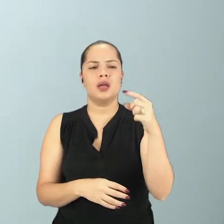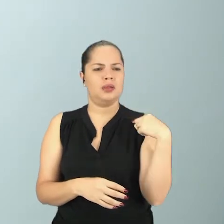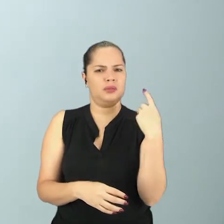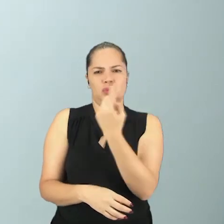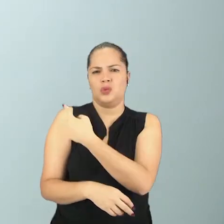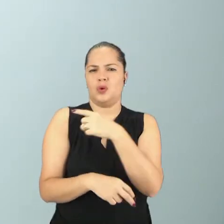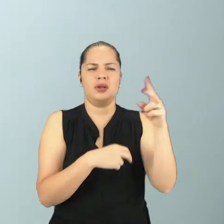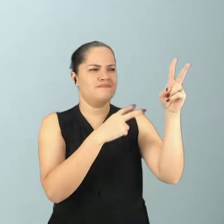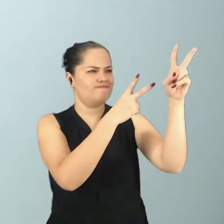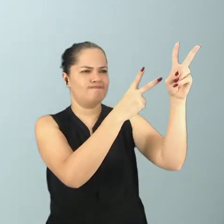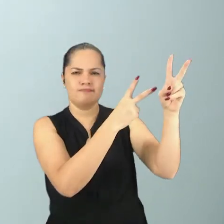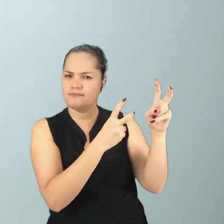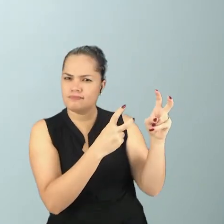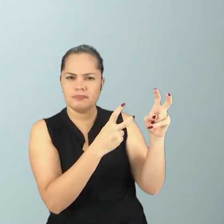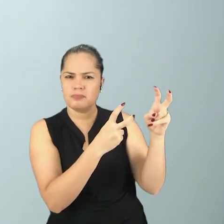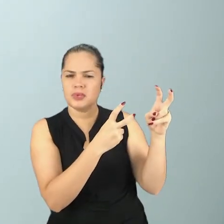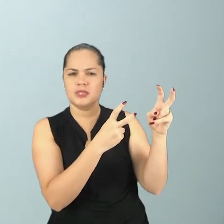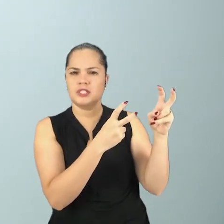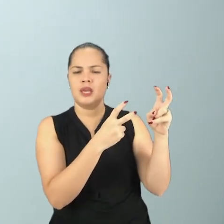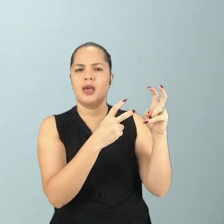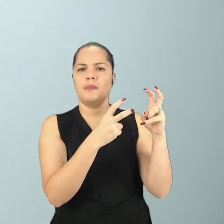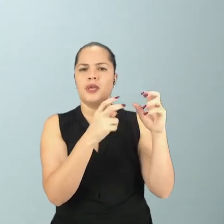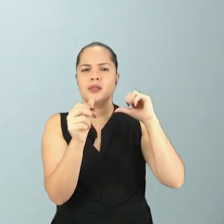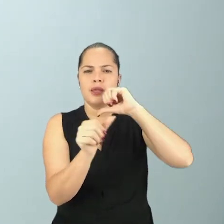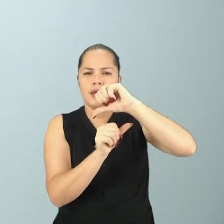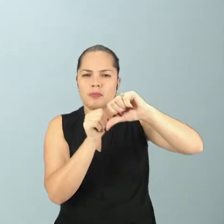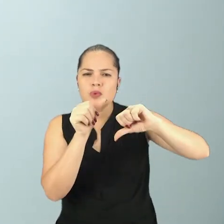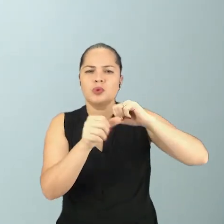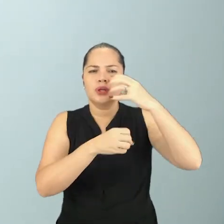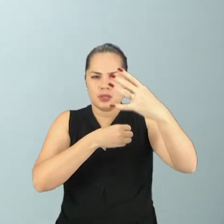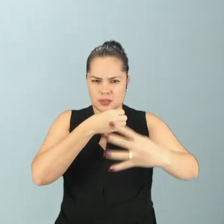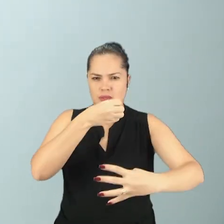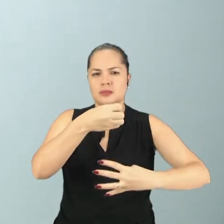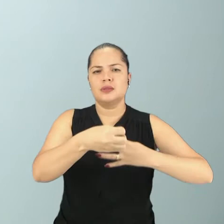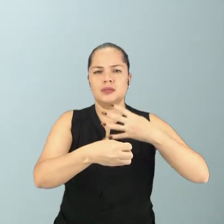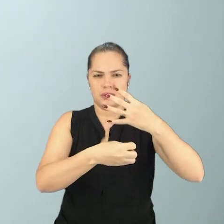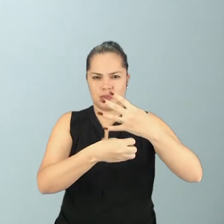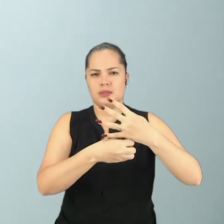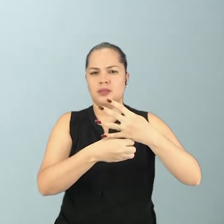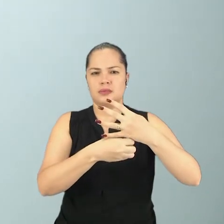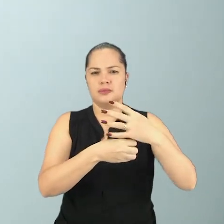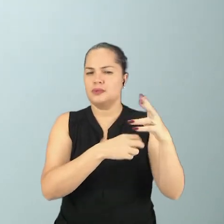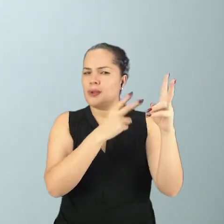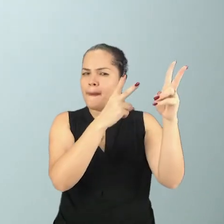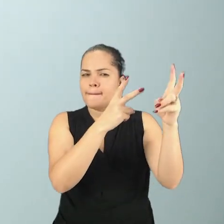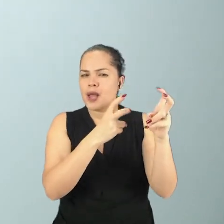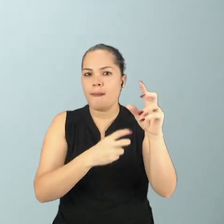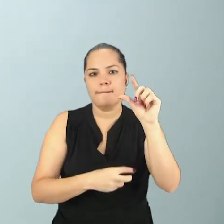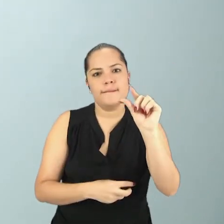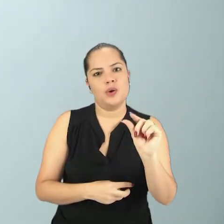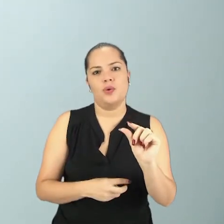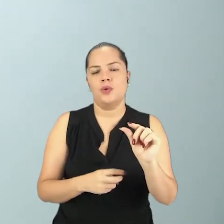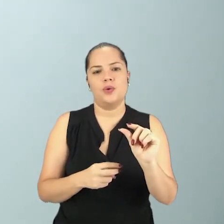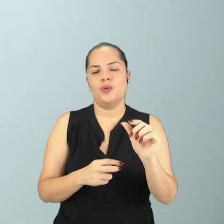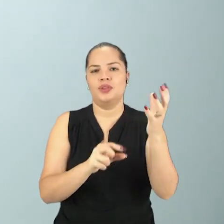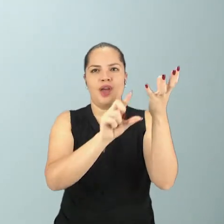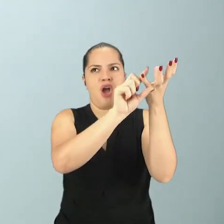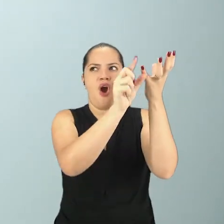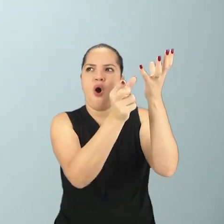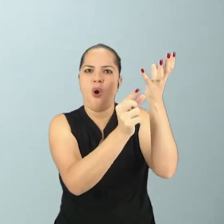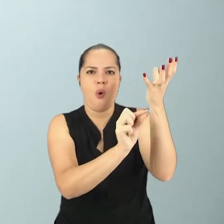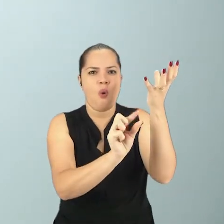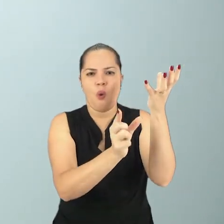percebamos essa sucessão de estações tão marcadinha, tá? A gente não vai perceber, né, que chegou o outono,